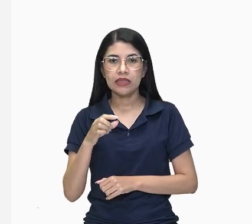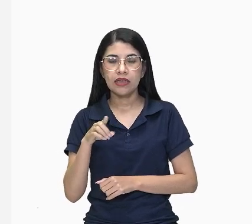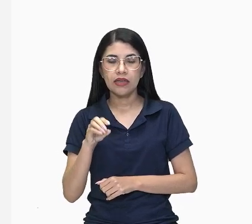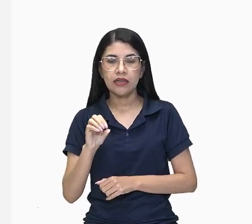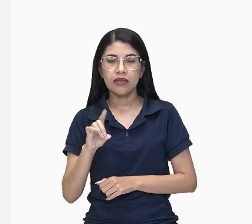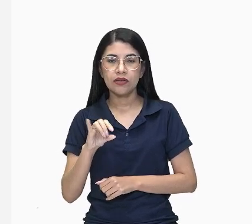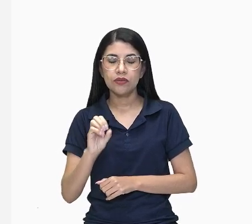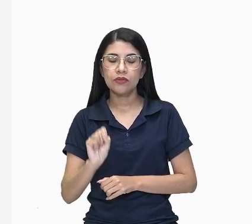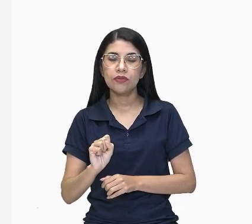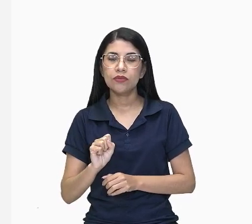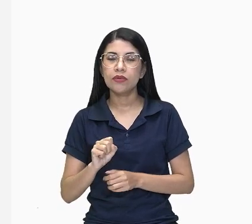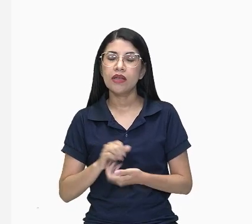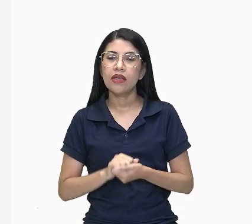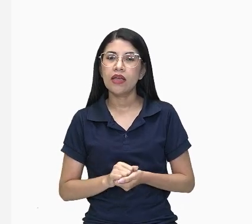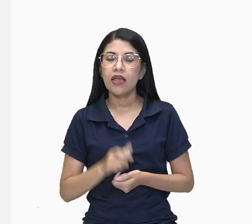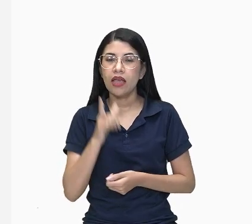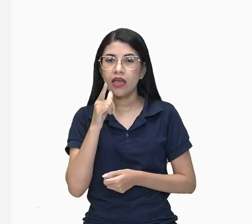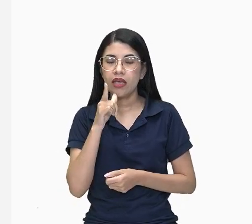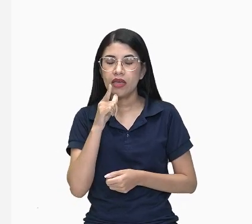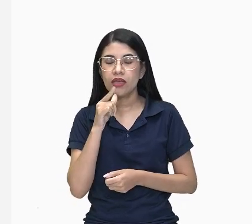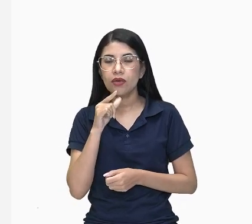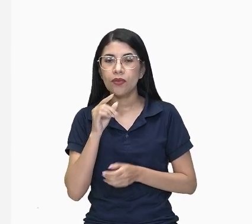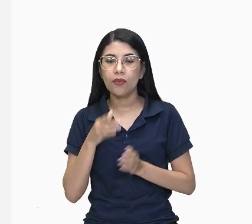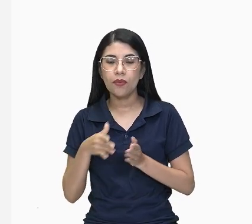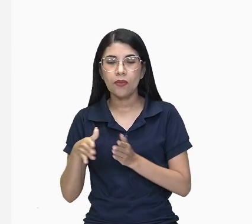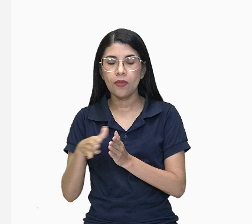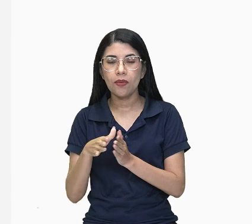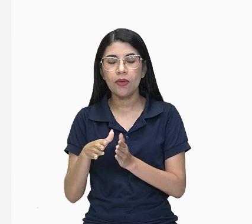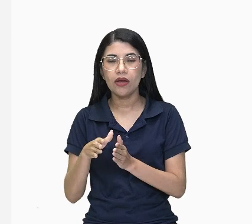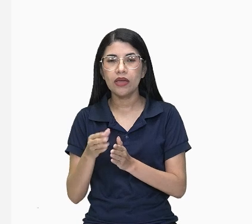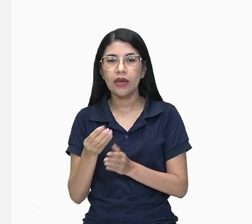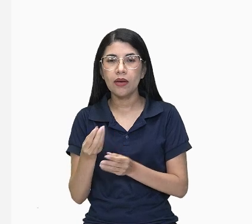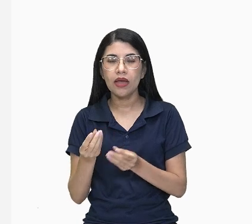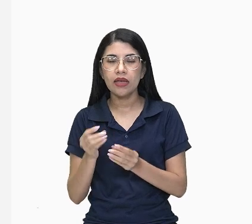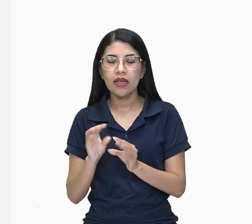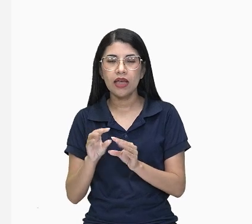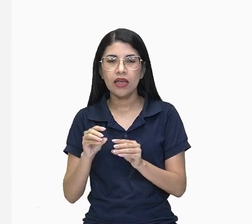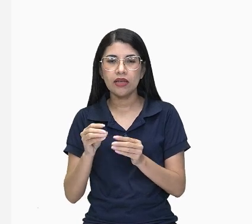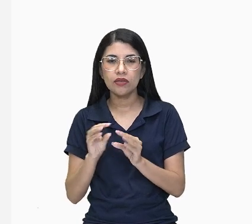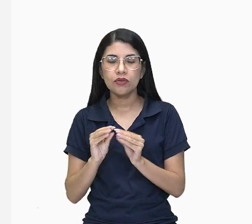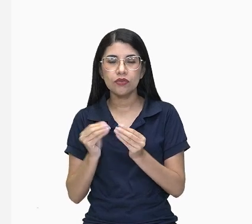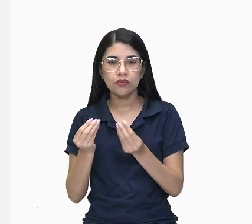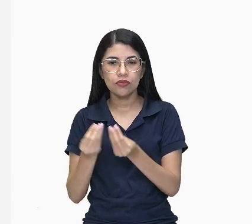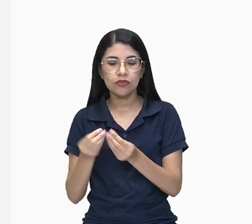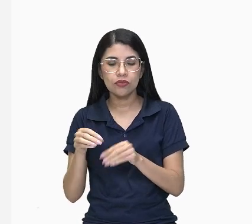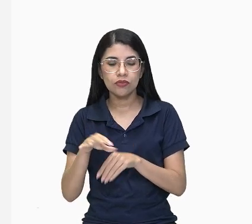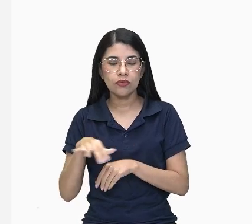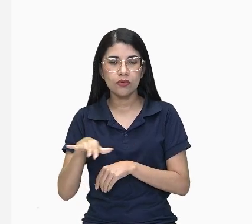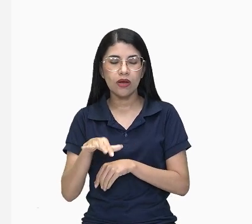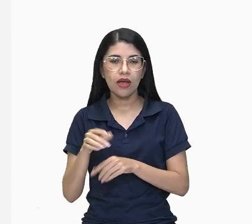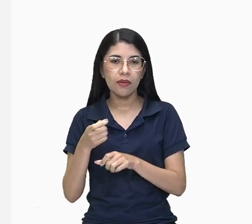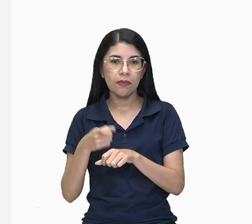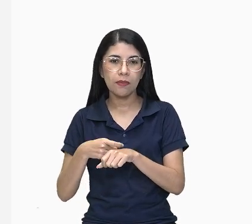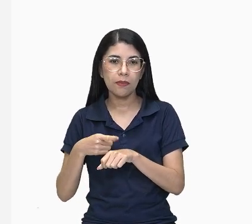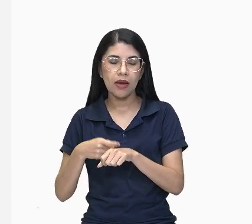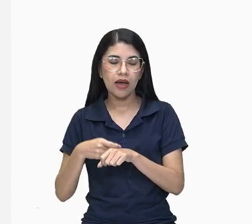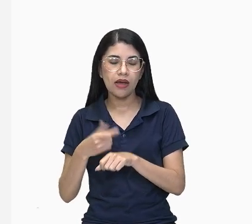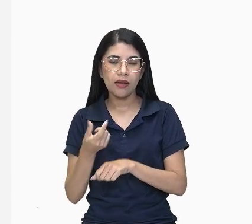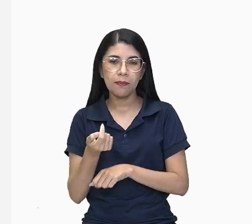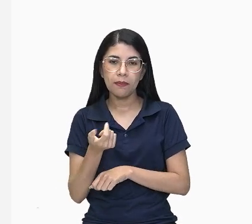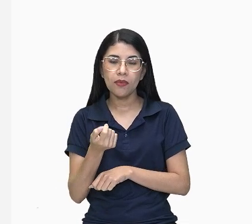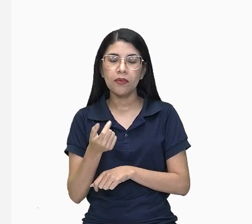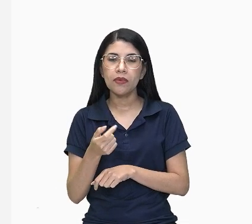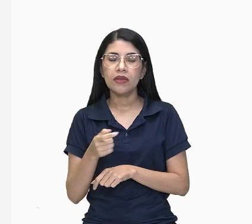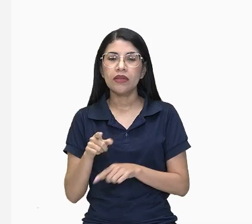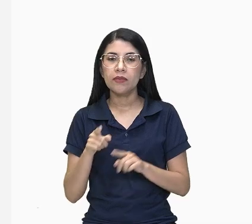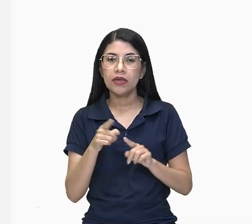em rios com pouca carga de sedimentos. Então, essa classificação dos tipos